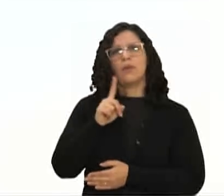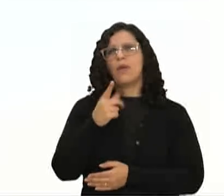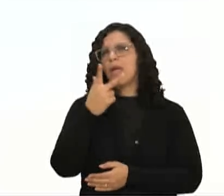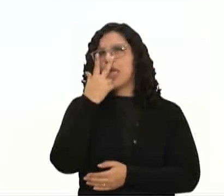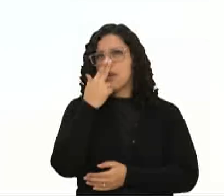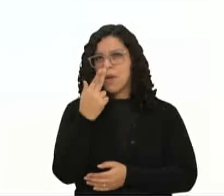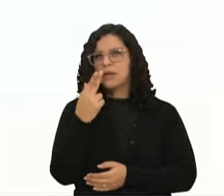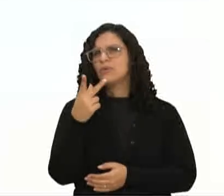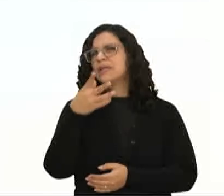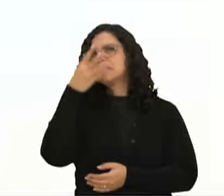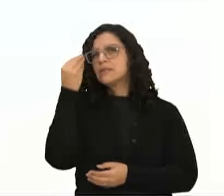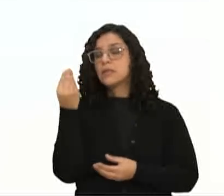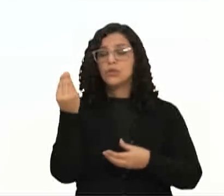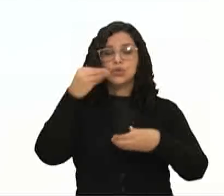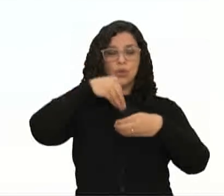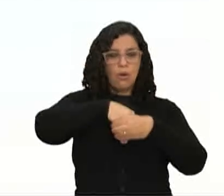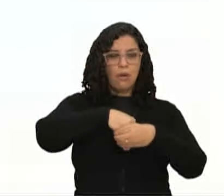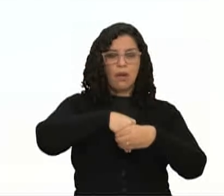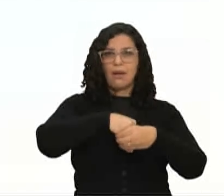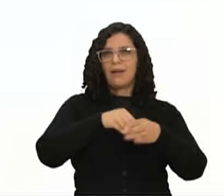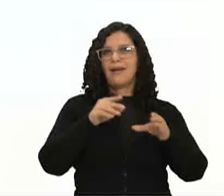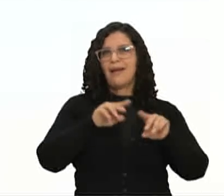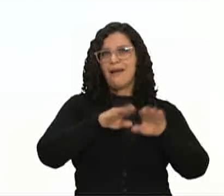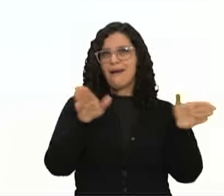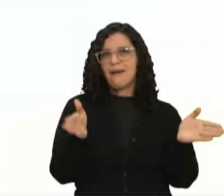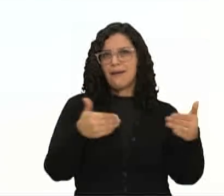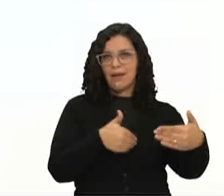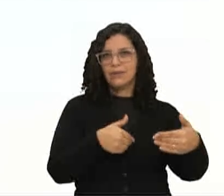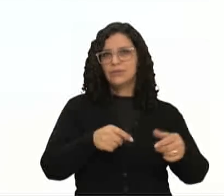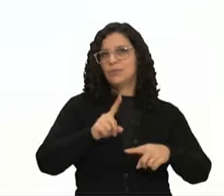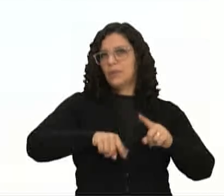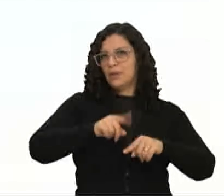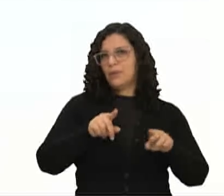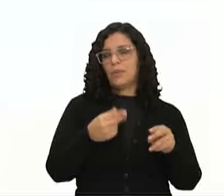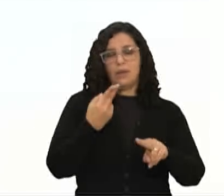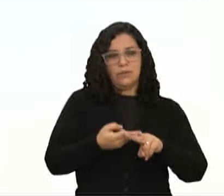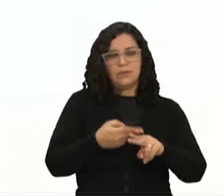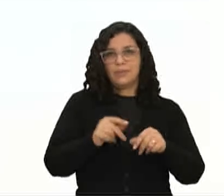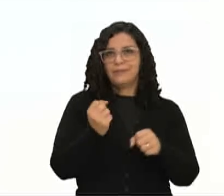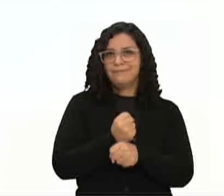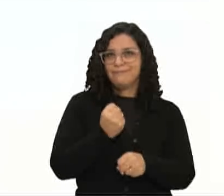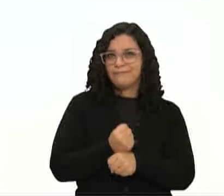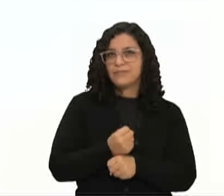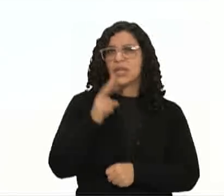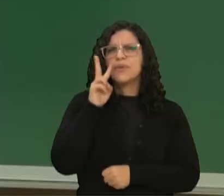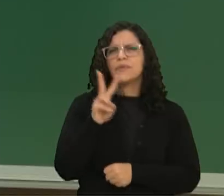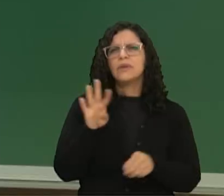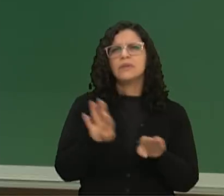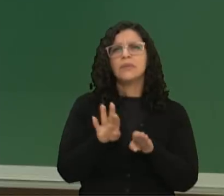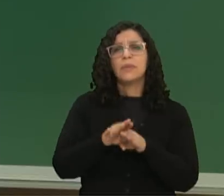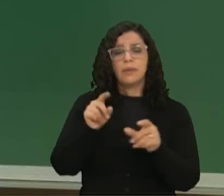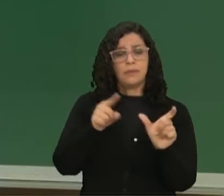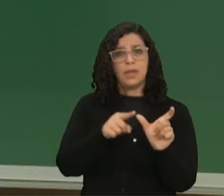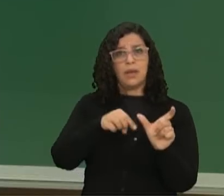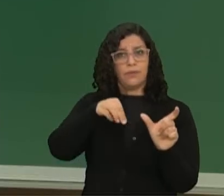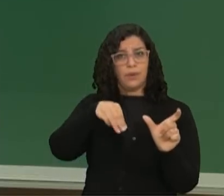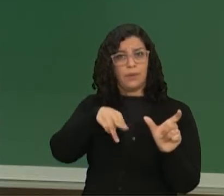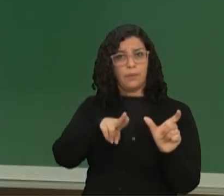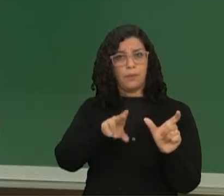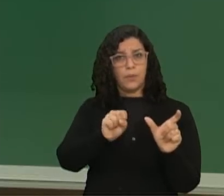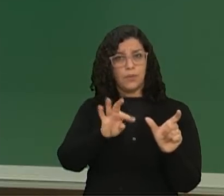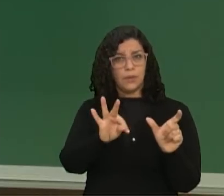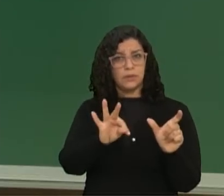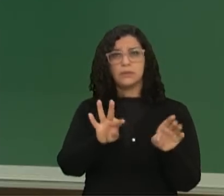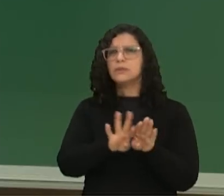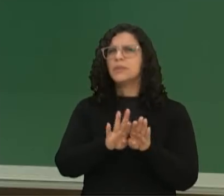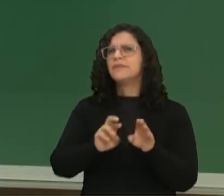ter deixado as peças pelo lado de fora. Tá? Então, vejam lá, o must aparece várias vezes